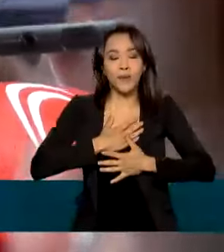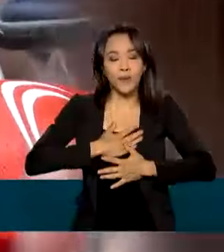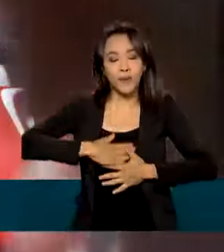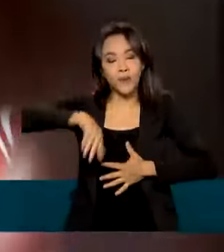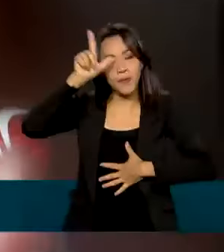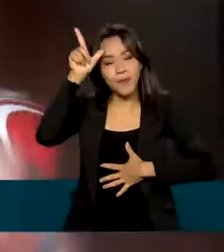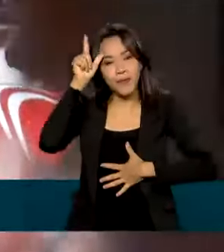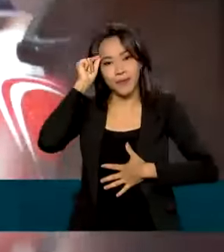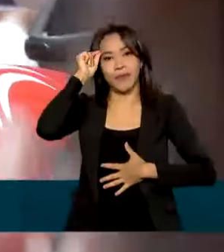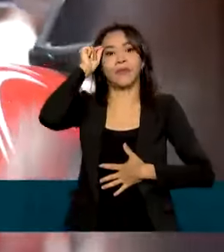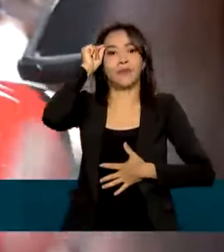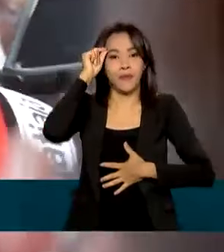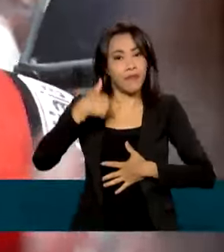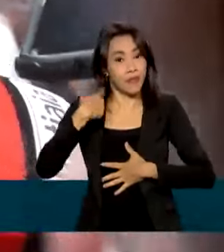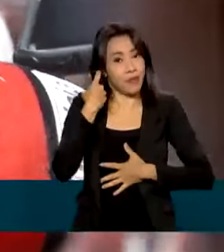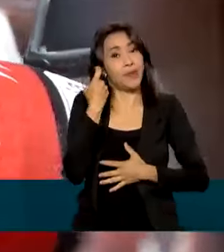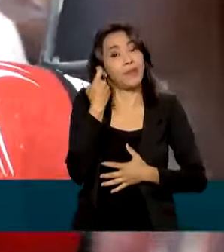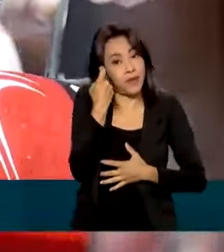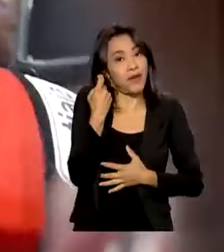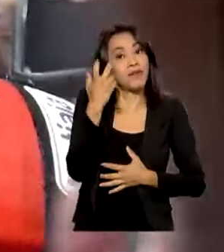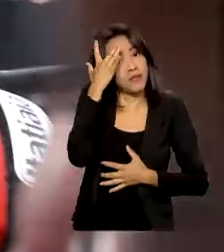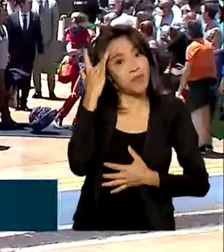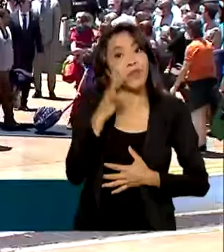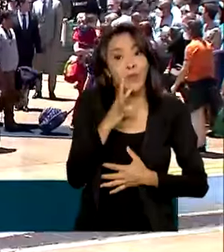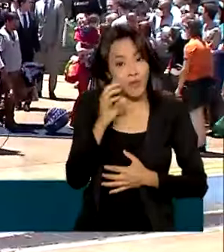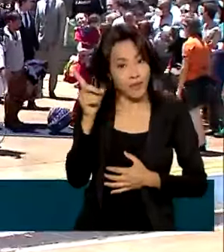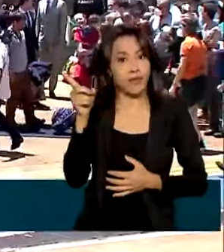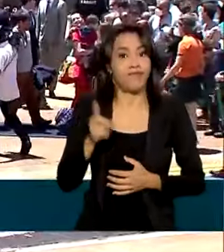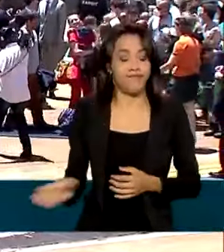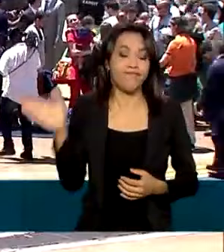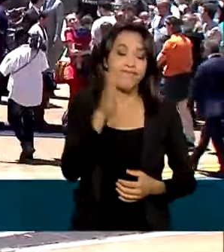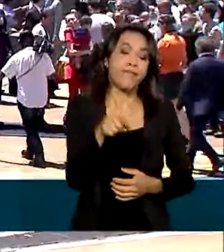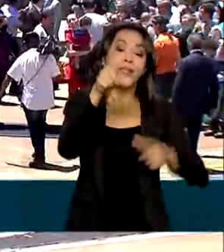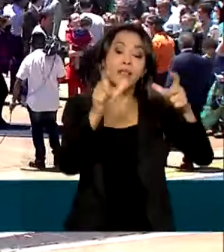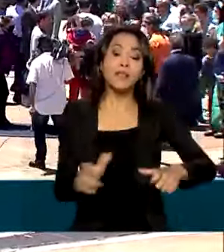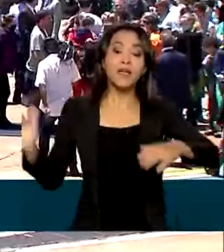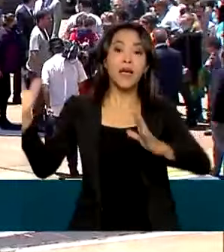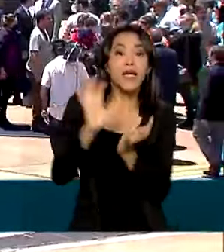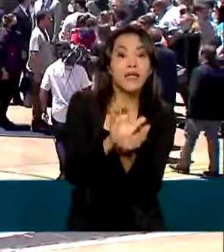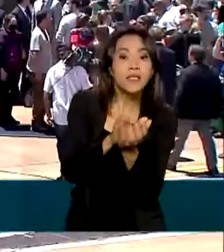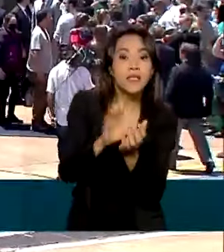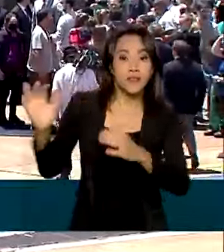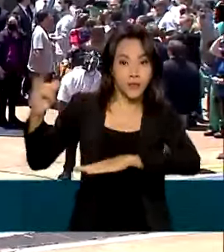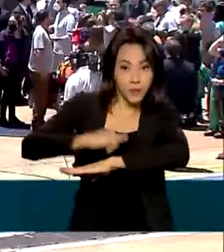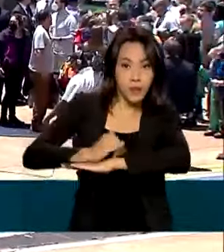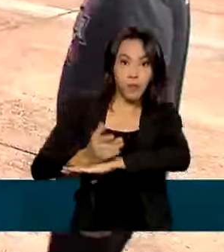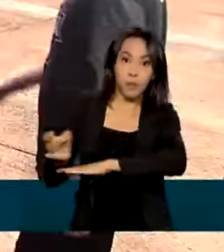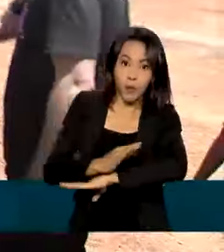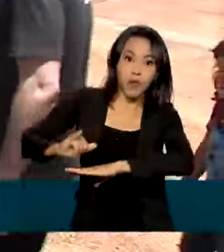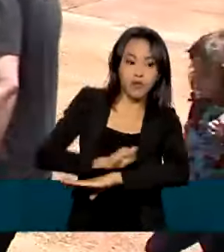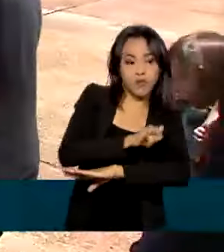aliviado mas eu tô preocupado com as pessoas que eu conhecia lá da base aérea de Recife os passageiros seguiram para